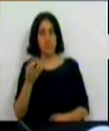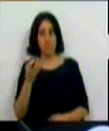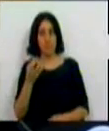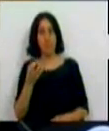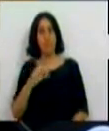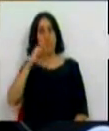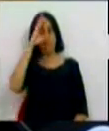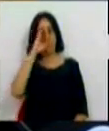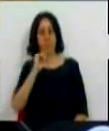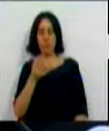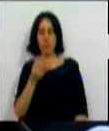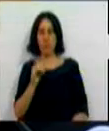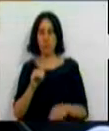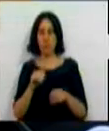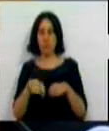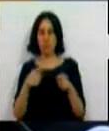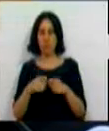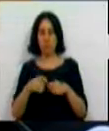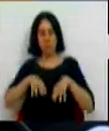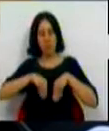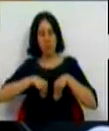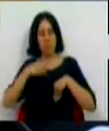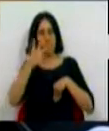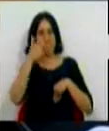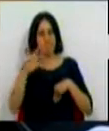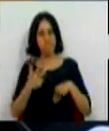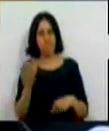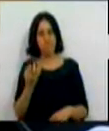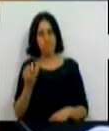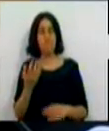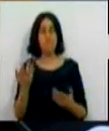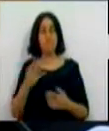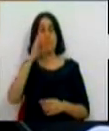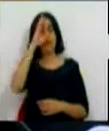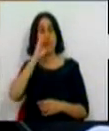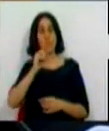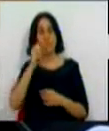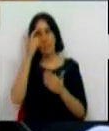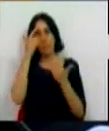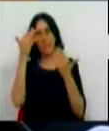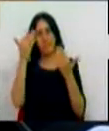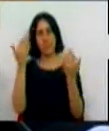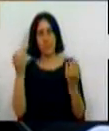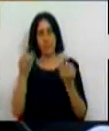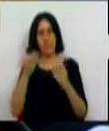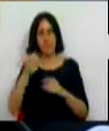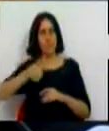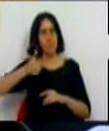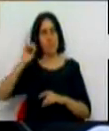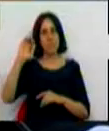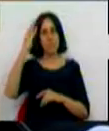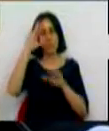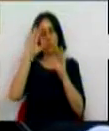Governo Socialista assumiu por inteiro. Está, portanto, de parabéns o Governo por ter eleito como principal prioridade da